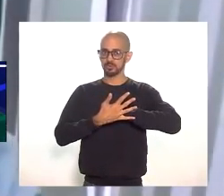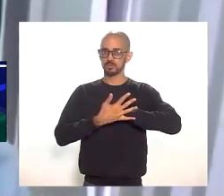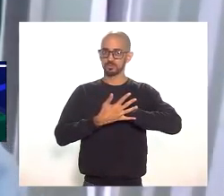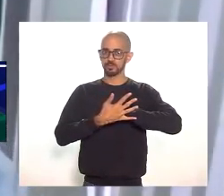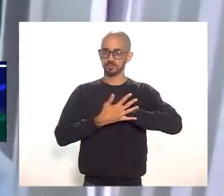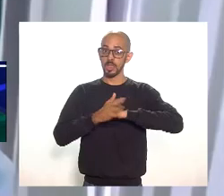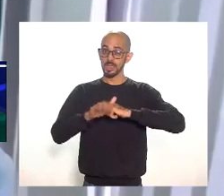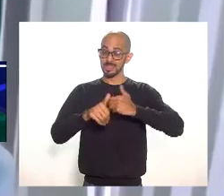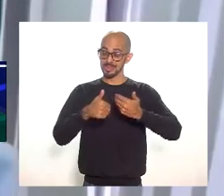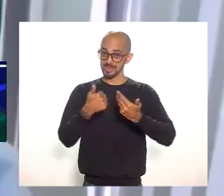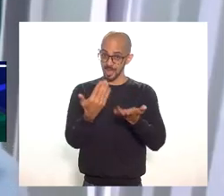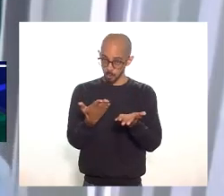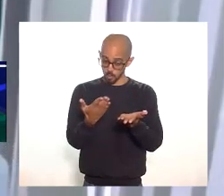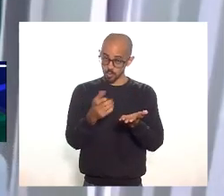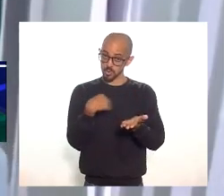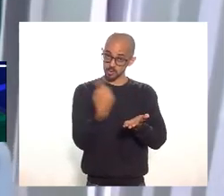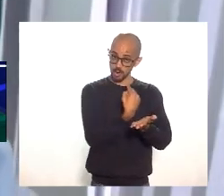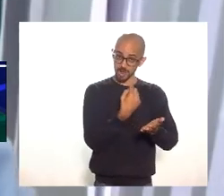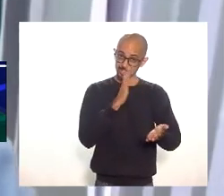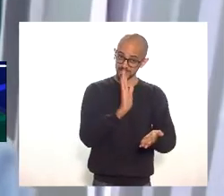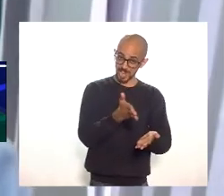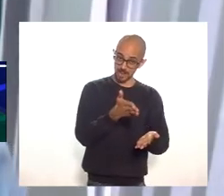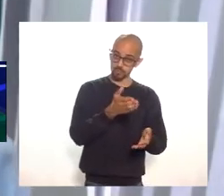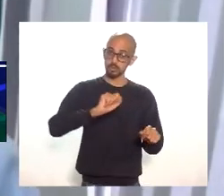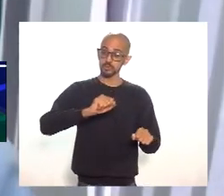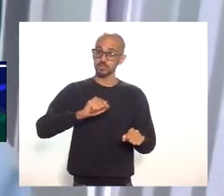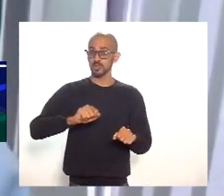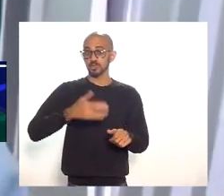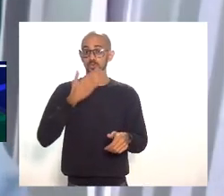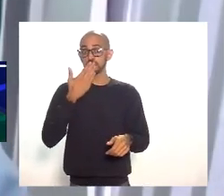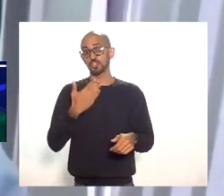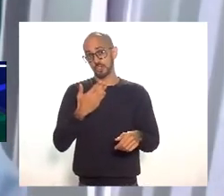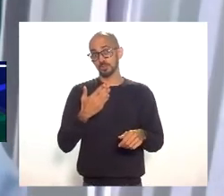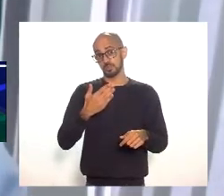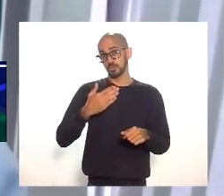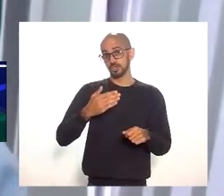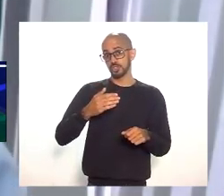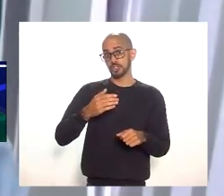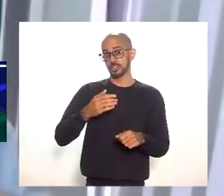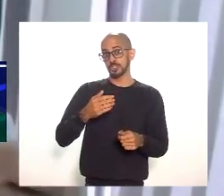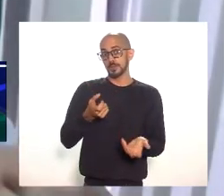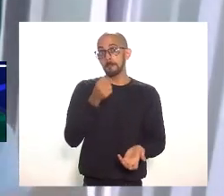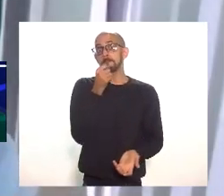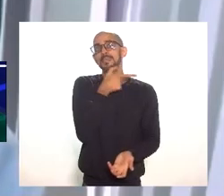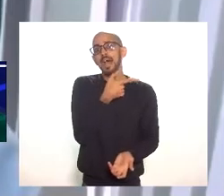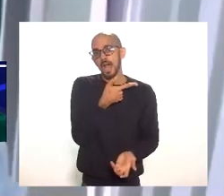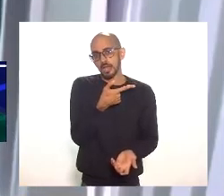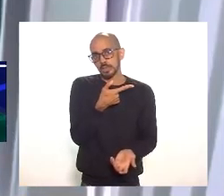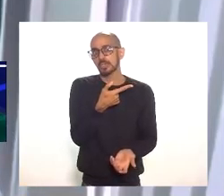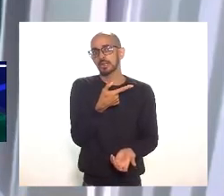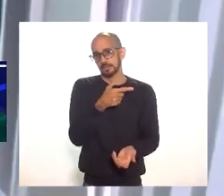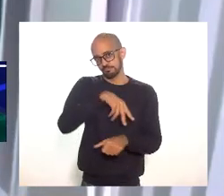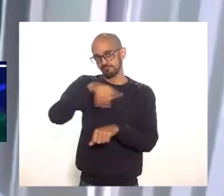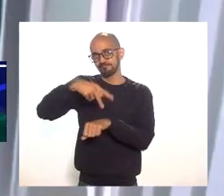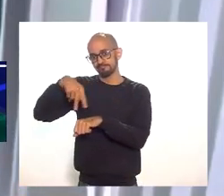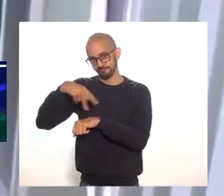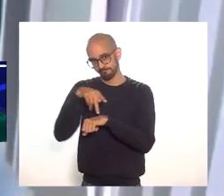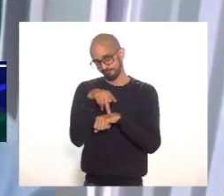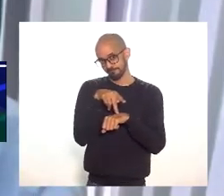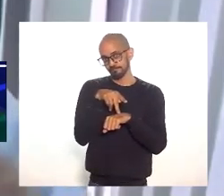ter se tornado, que já tinha se tornado uma espécie de pária internacional pela política de